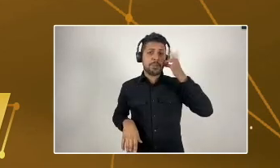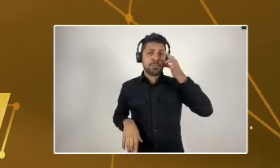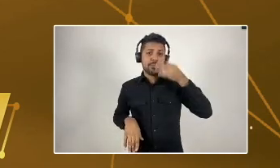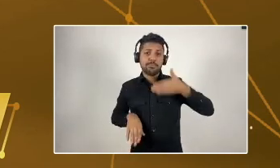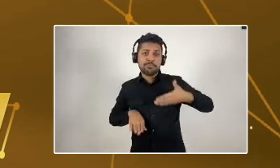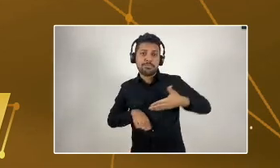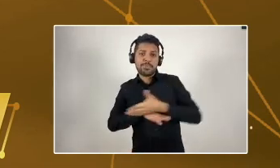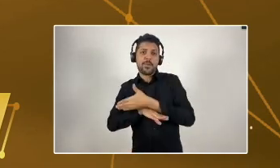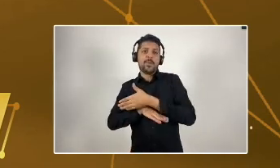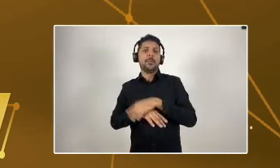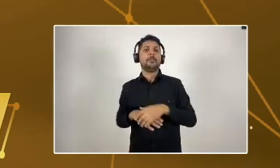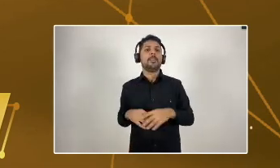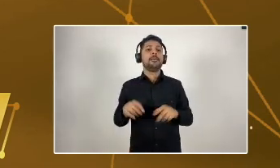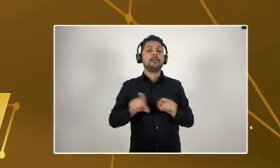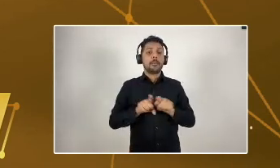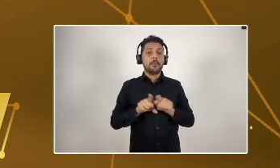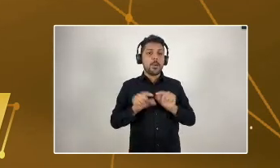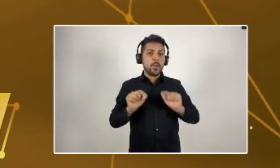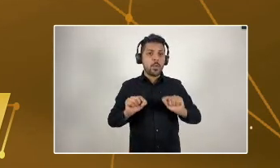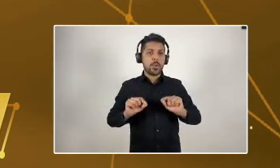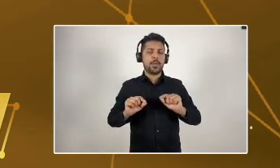todos os níveis da empresa.